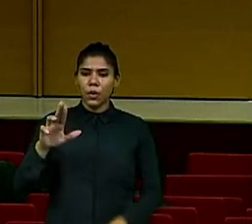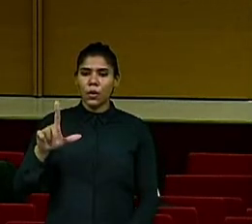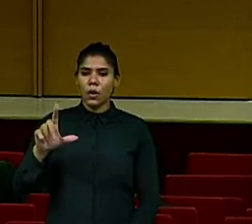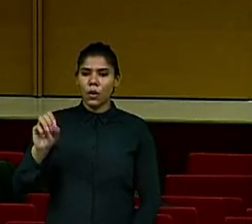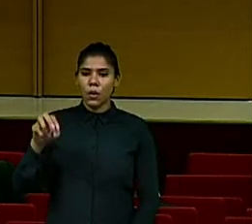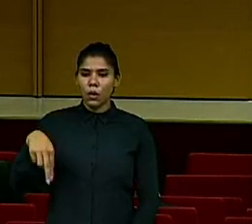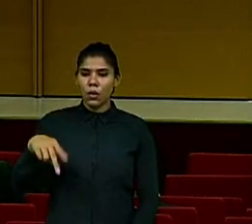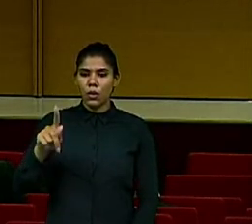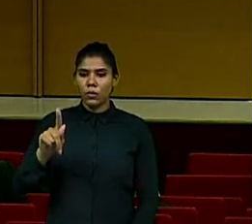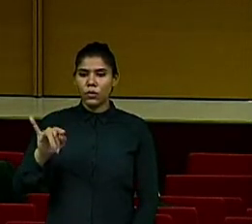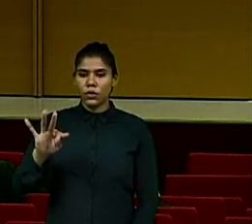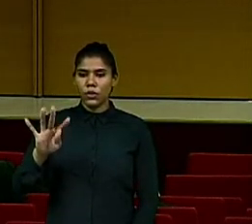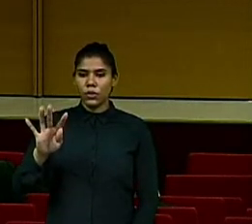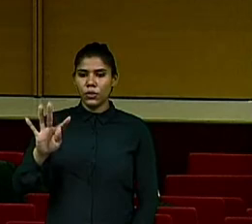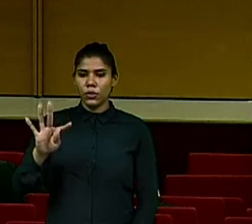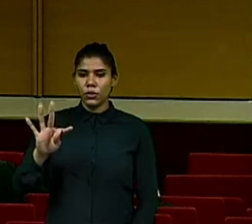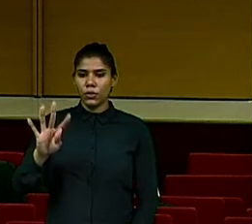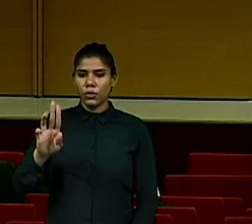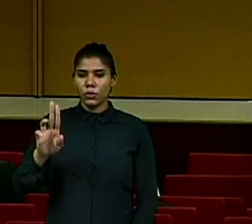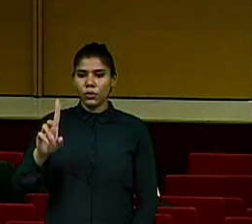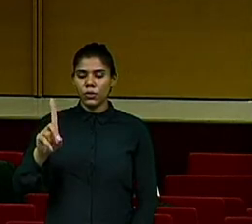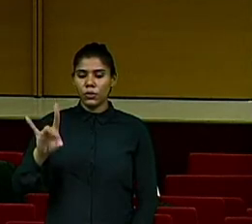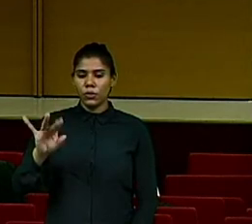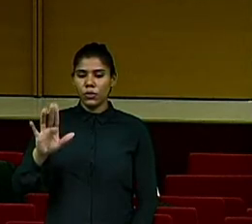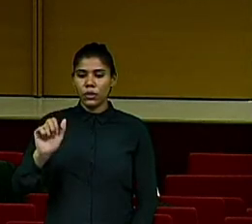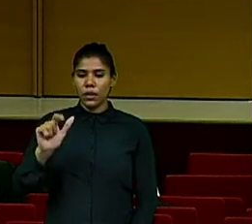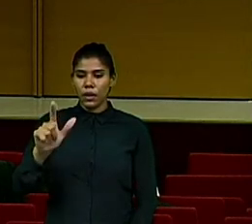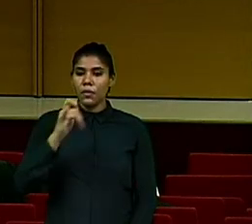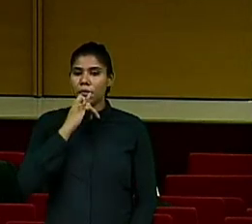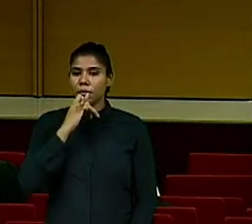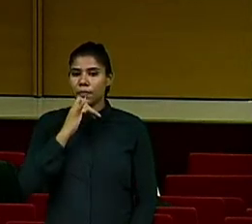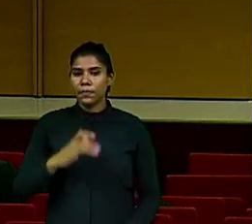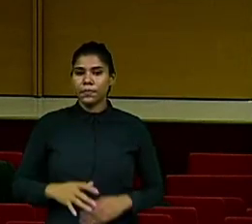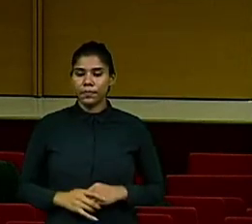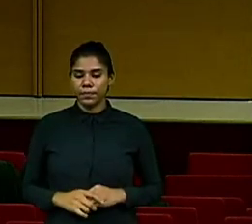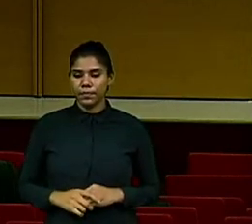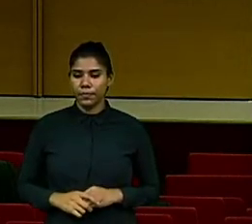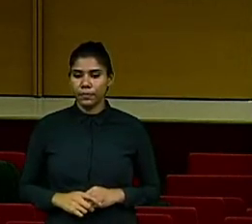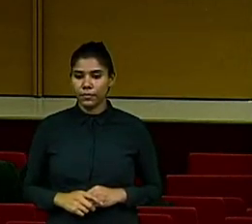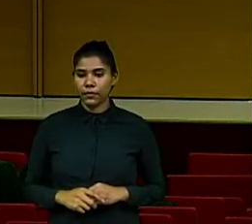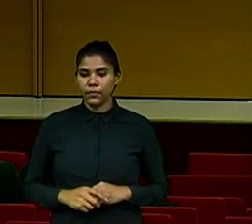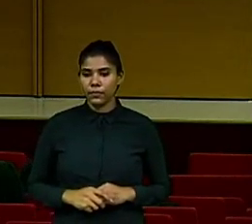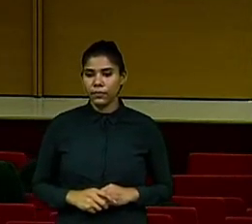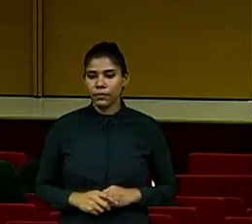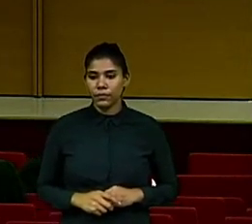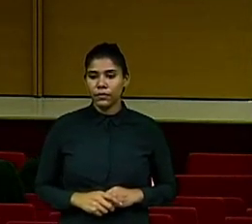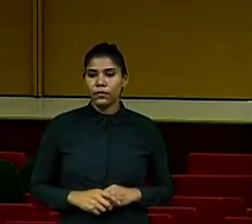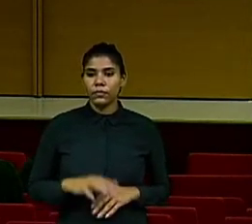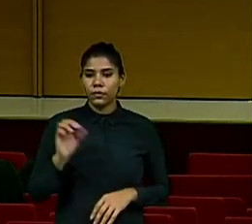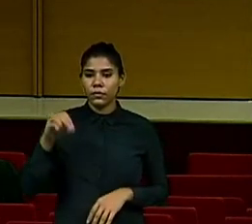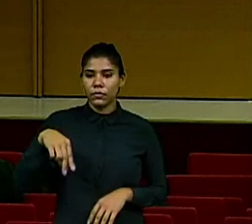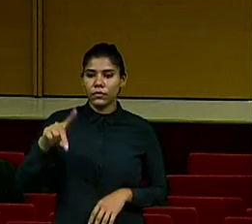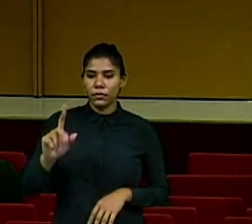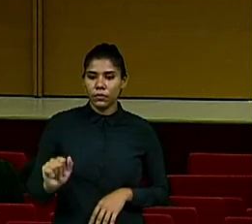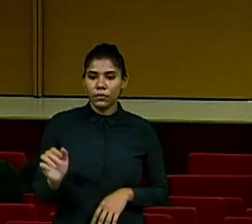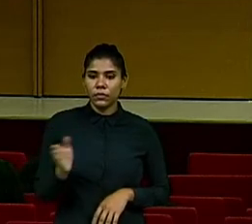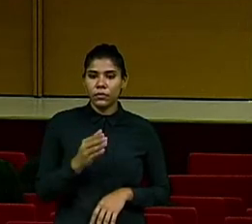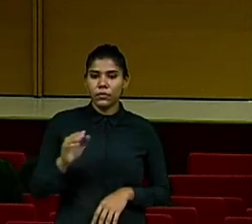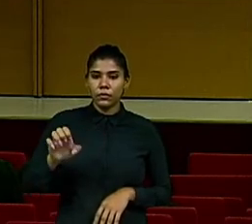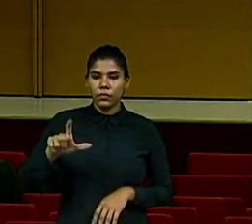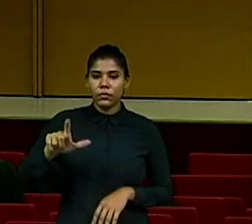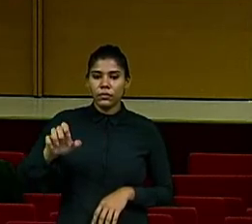enquanto você por exemplo numa onda eletromagnética você